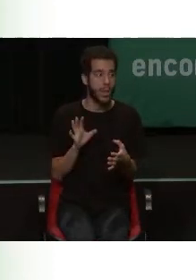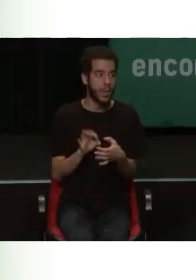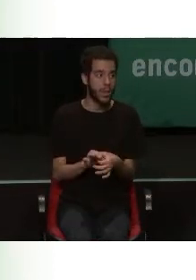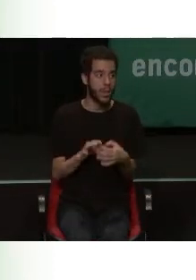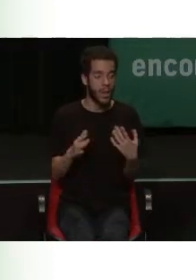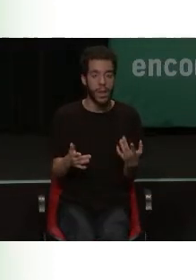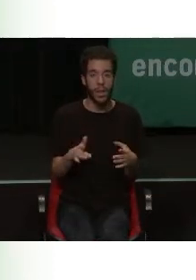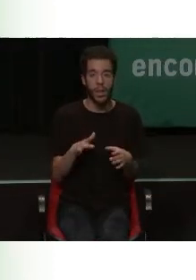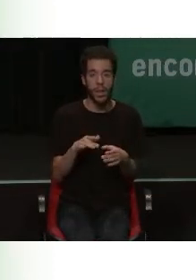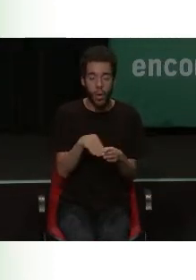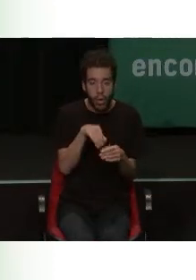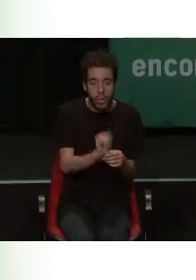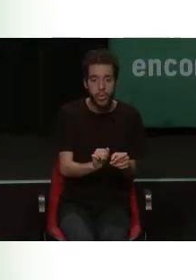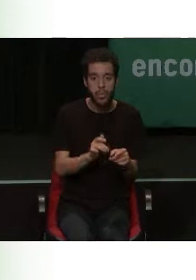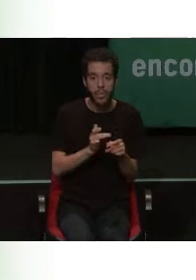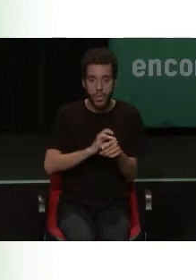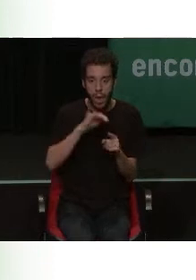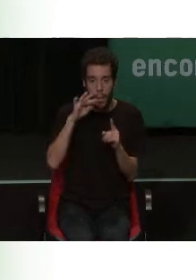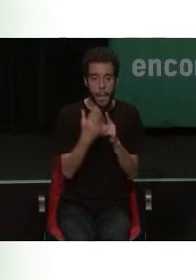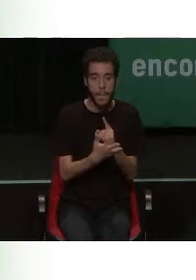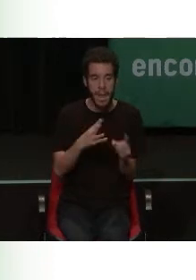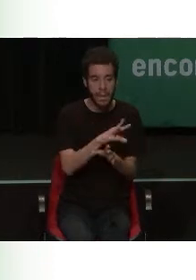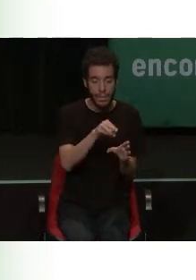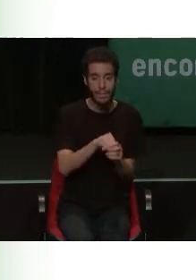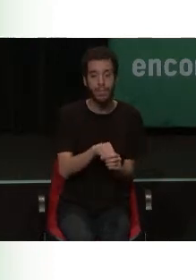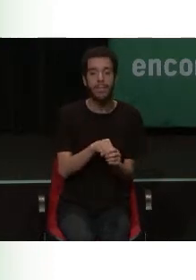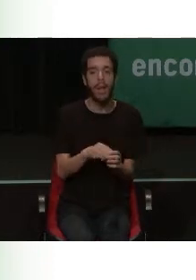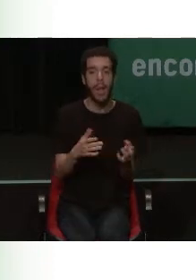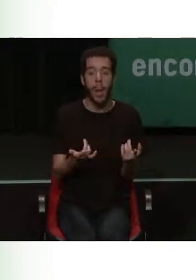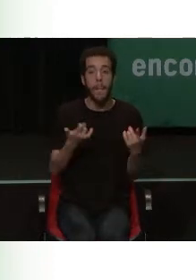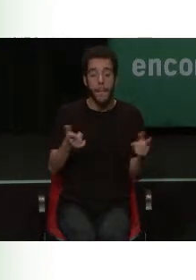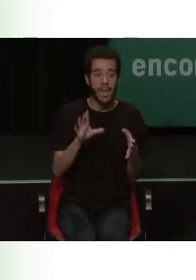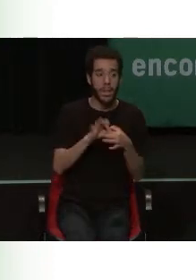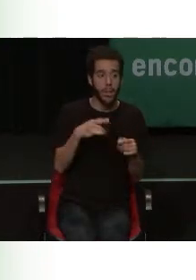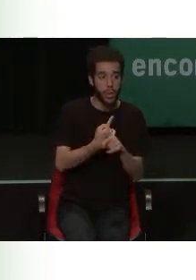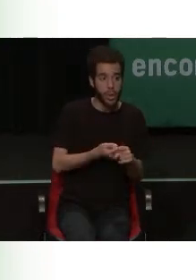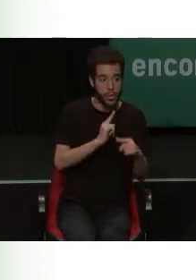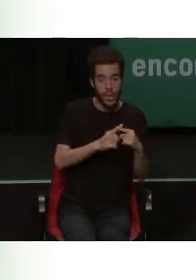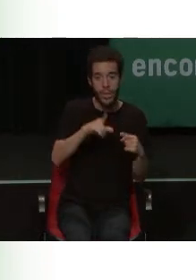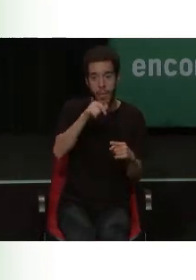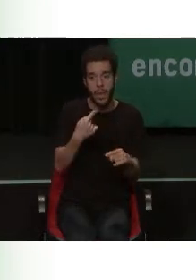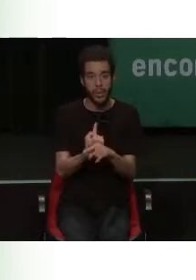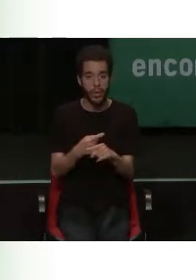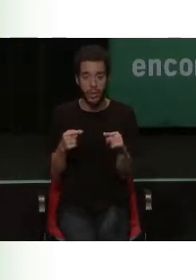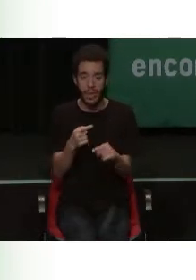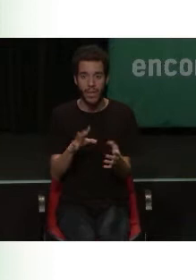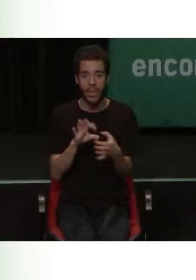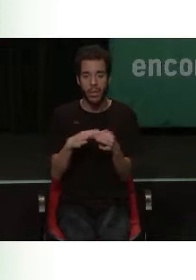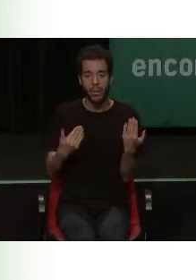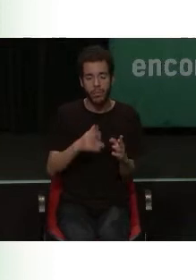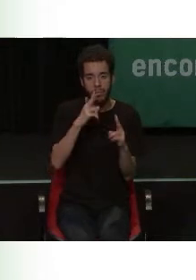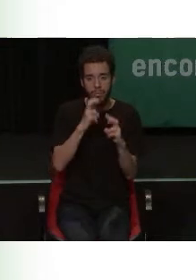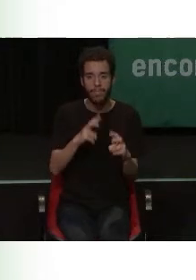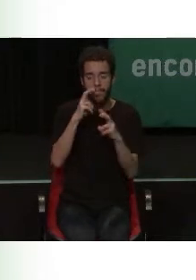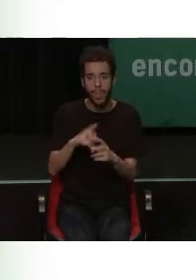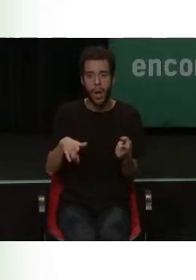mais às condições do ambiente em que estão inseridas, para o melhor e para o pior. Isto vem na sequência de estudos com pessoas com